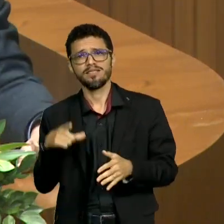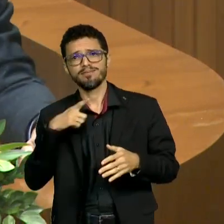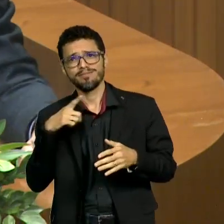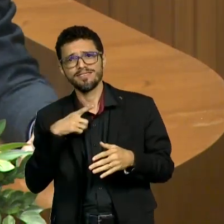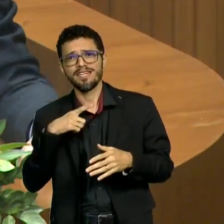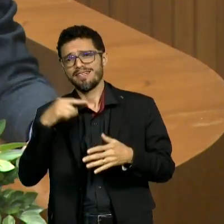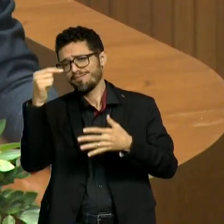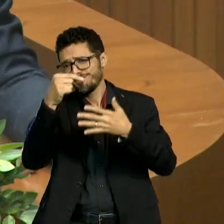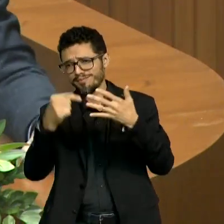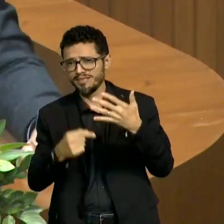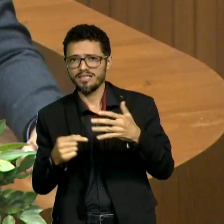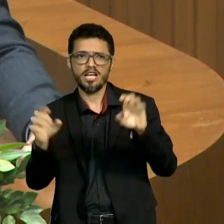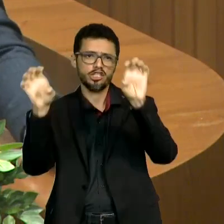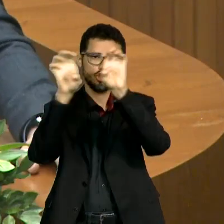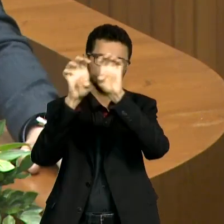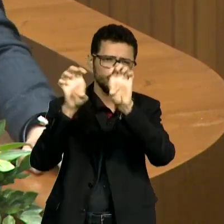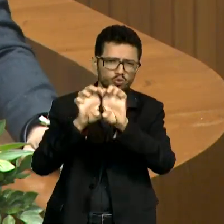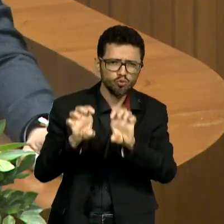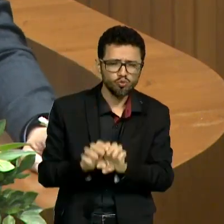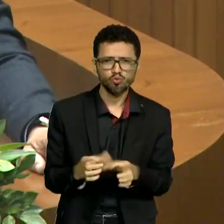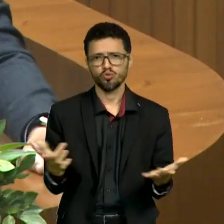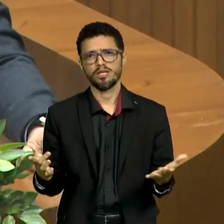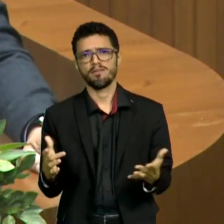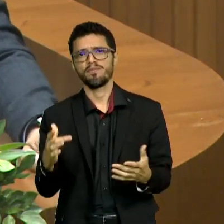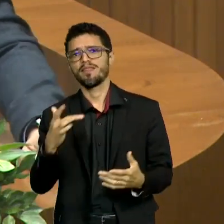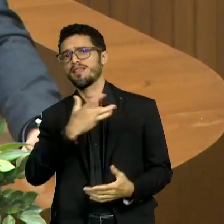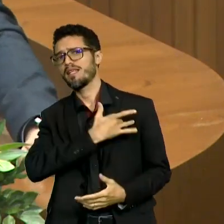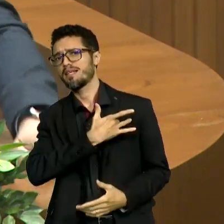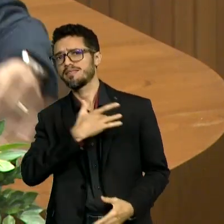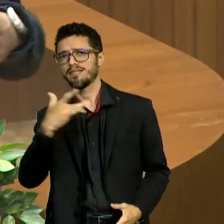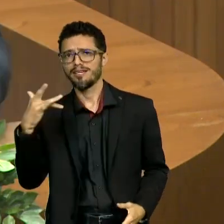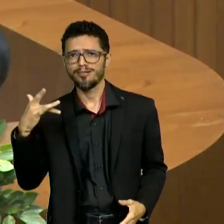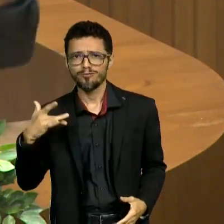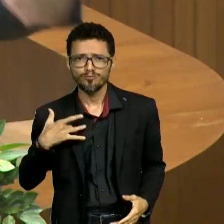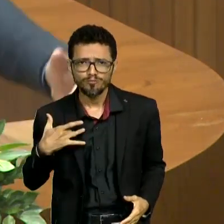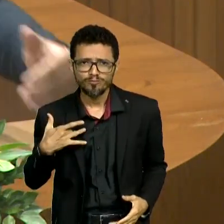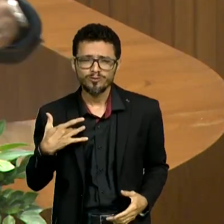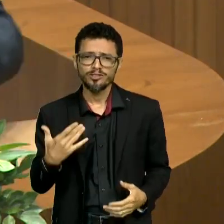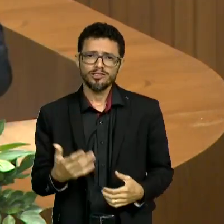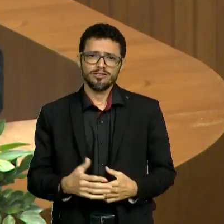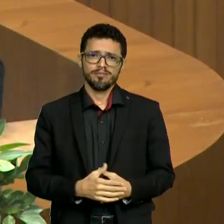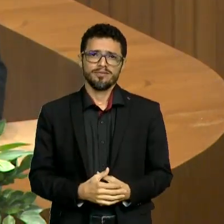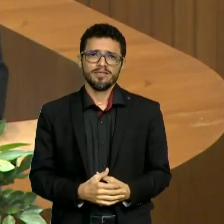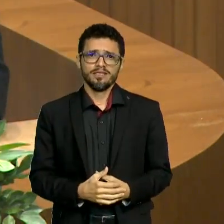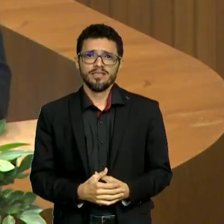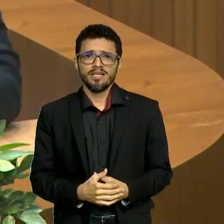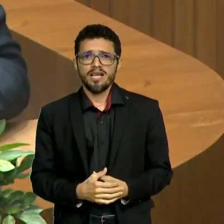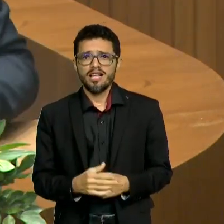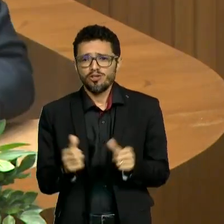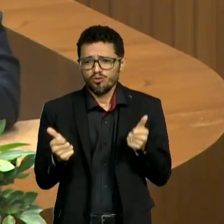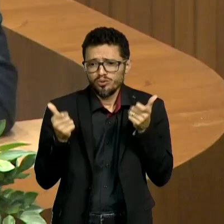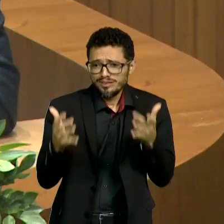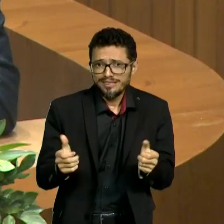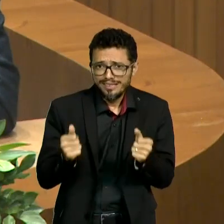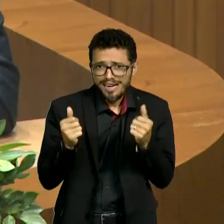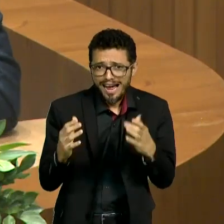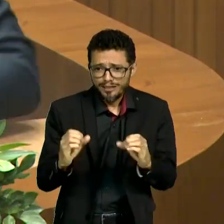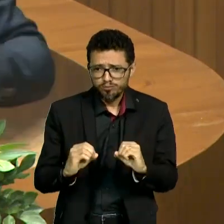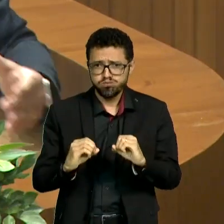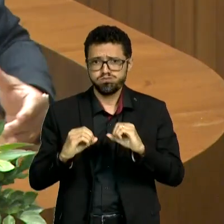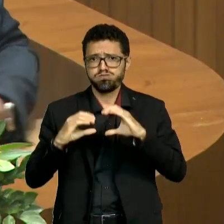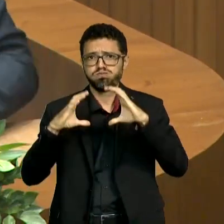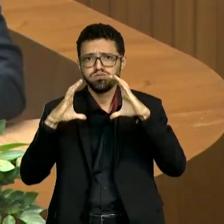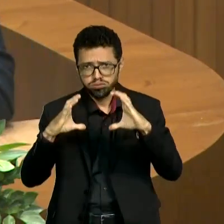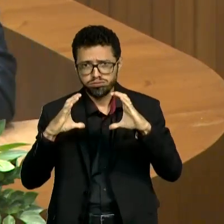está precária, na saúde que está precária, no inchaço da folha, que está mais que pautado